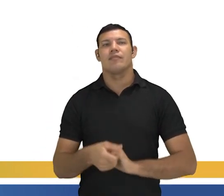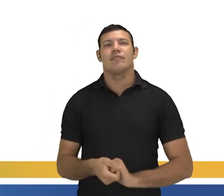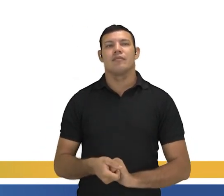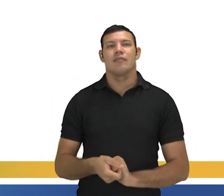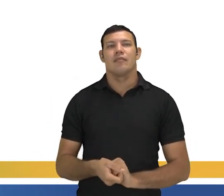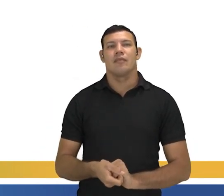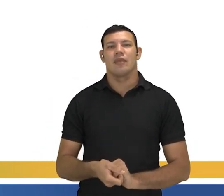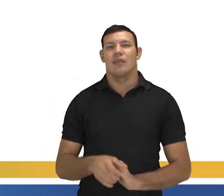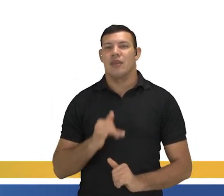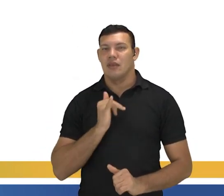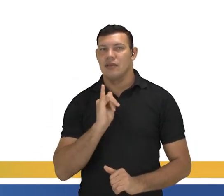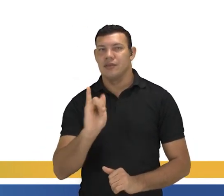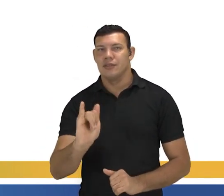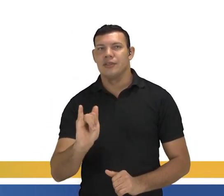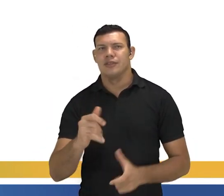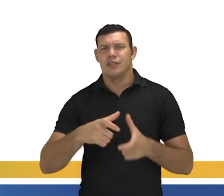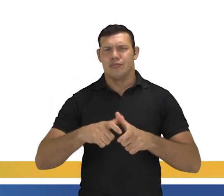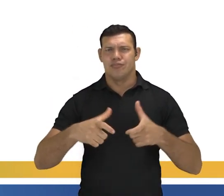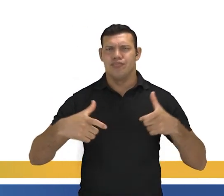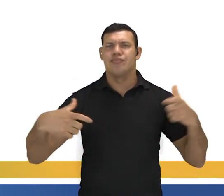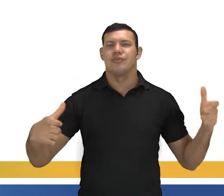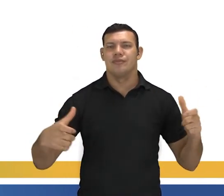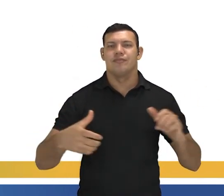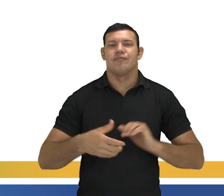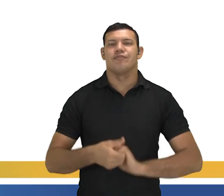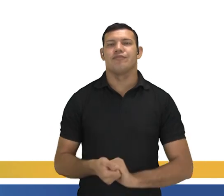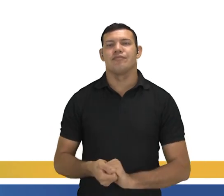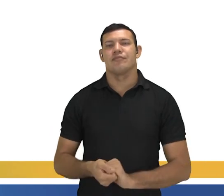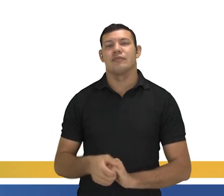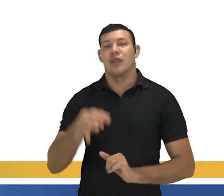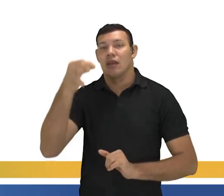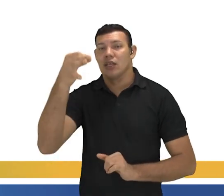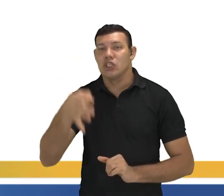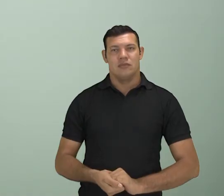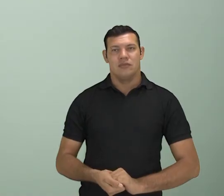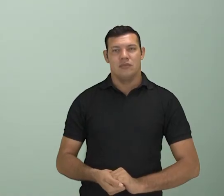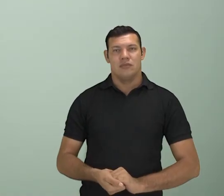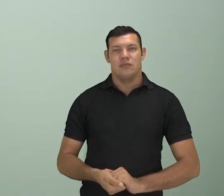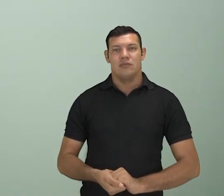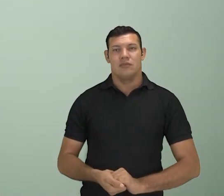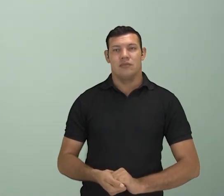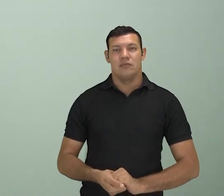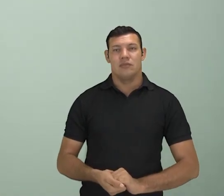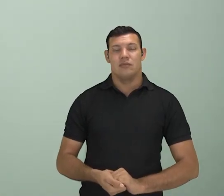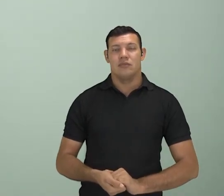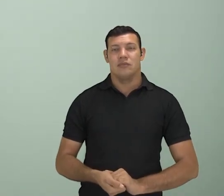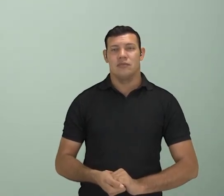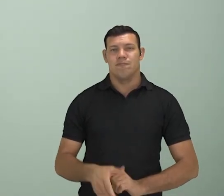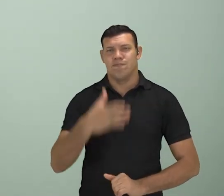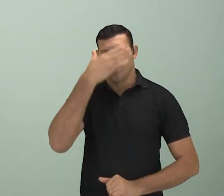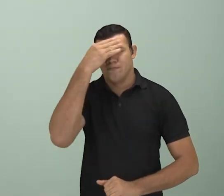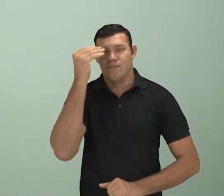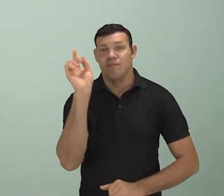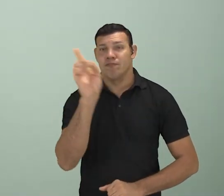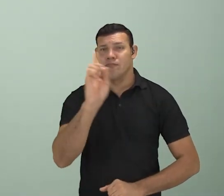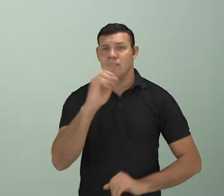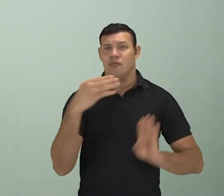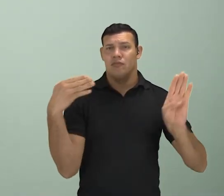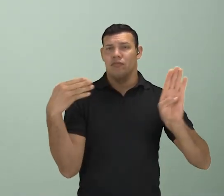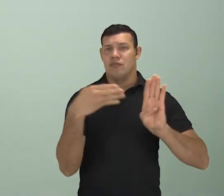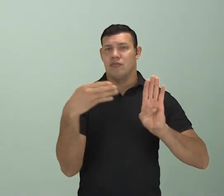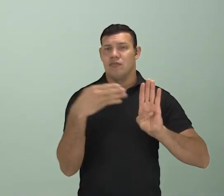elétrica dissipada é maior no resistor de menor resistência. Tudo bem? Não esqueçam, por favor, de acessar